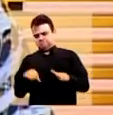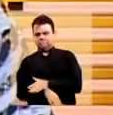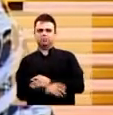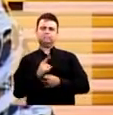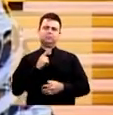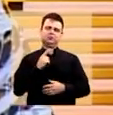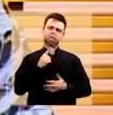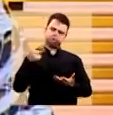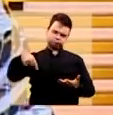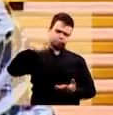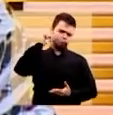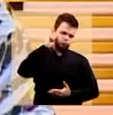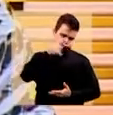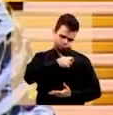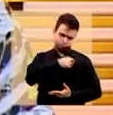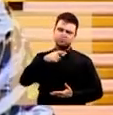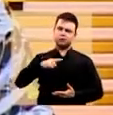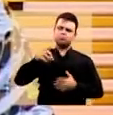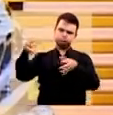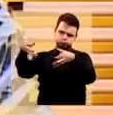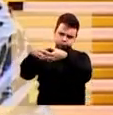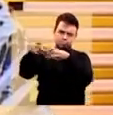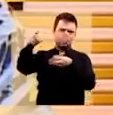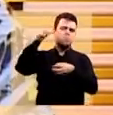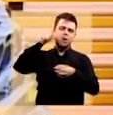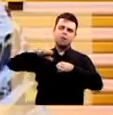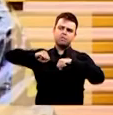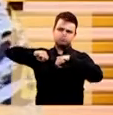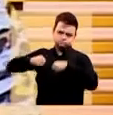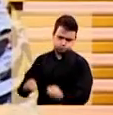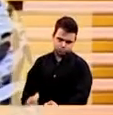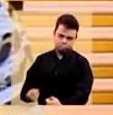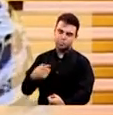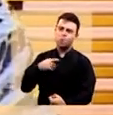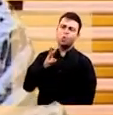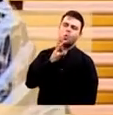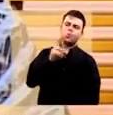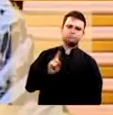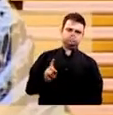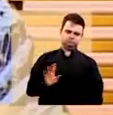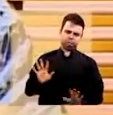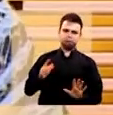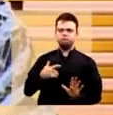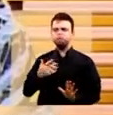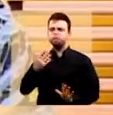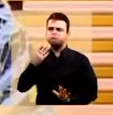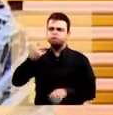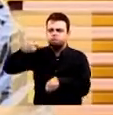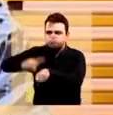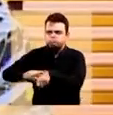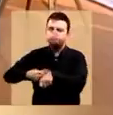Rio Preto um centro de referência, né? Exato. Não tenho tanta propriedade para falar,